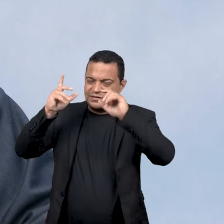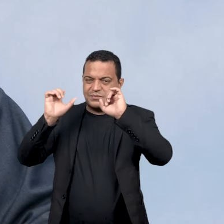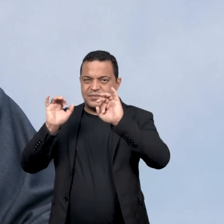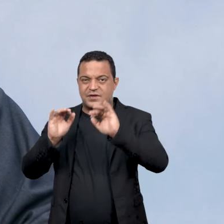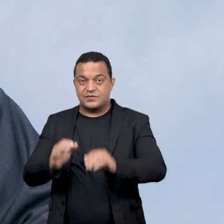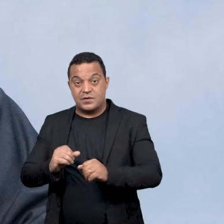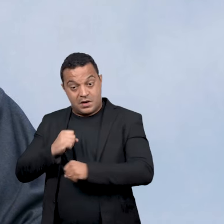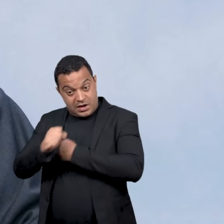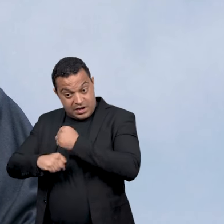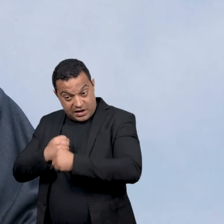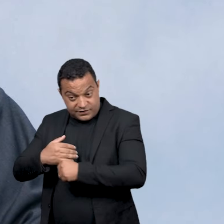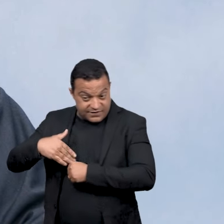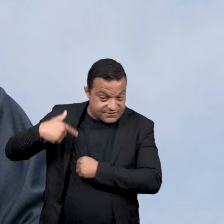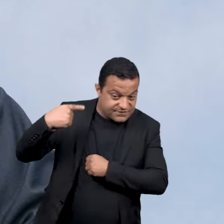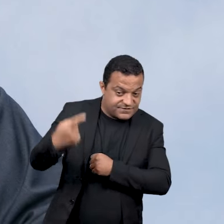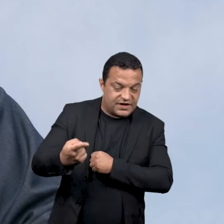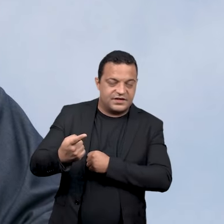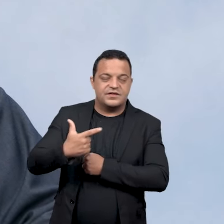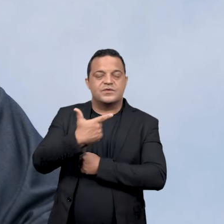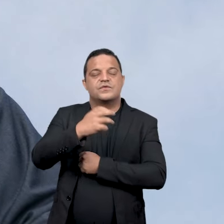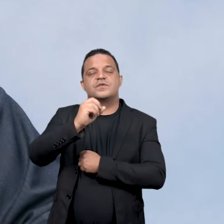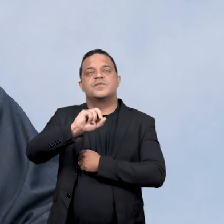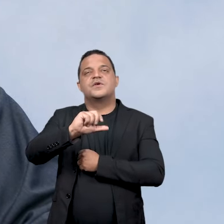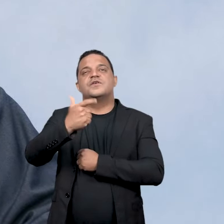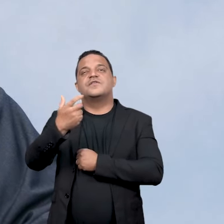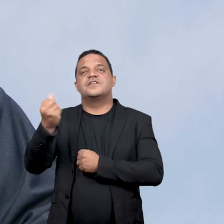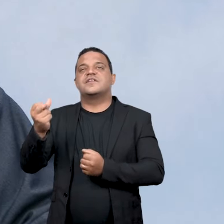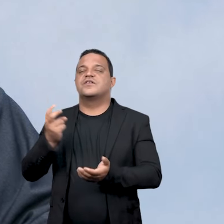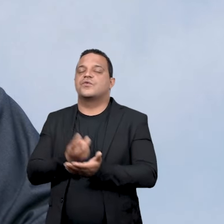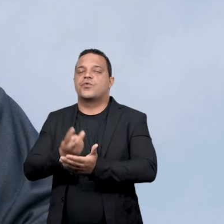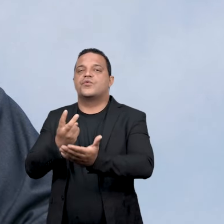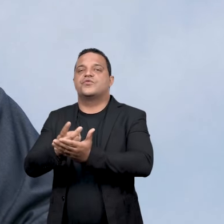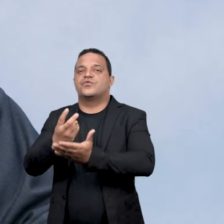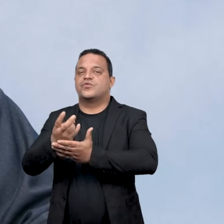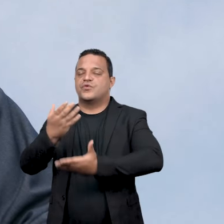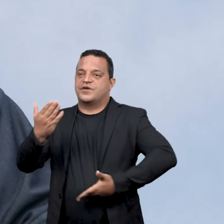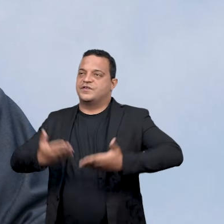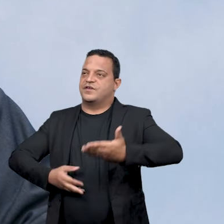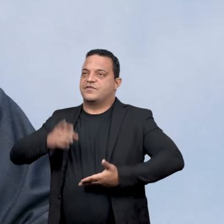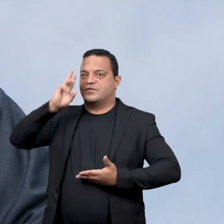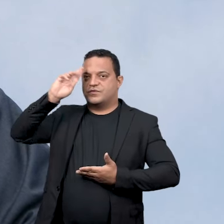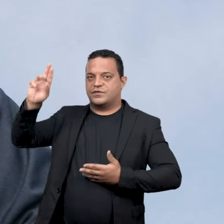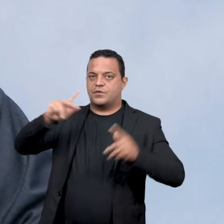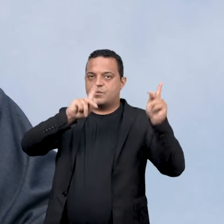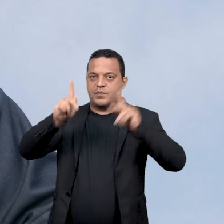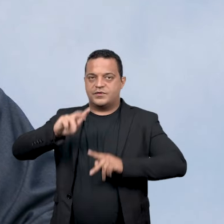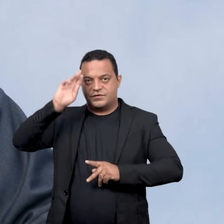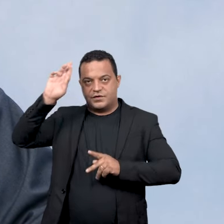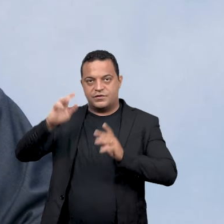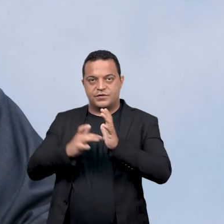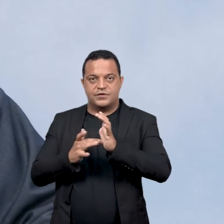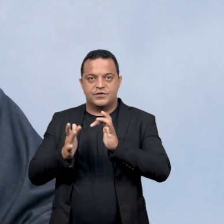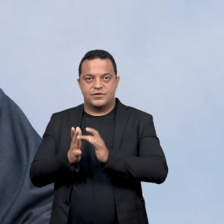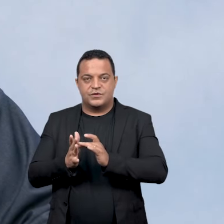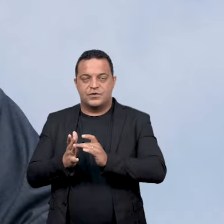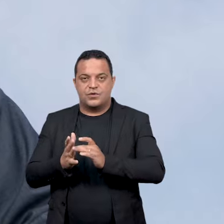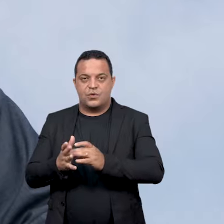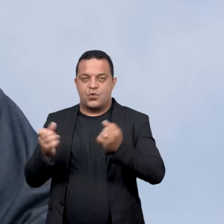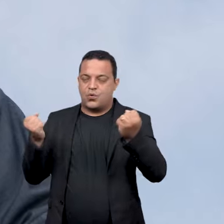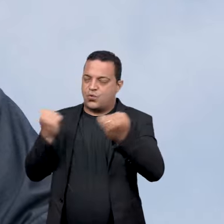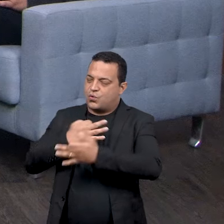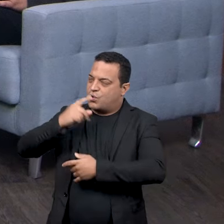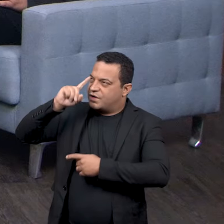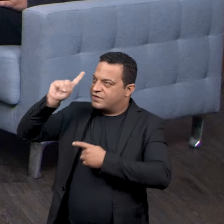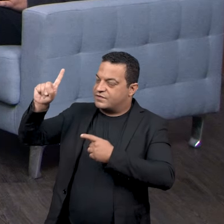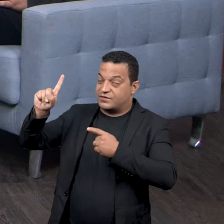bênçãos, de muitas experiências, e que venha 2026, mais um ano na presença do Senhor. A paz do Senhor